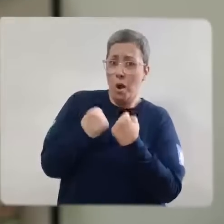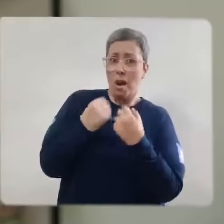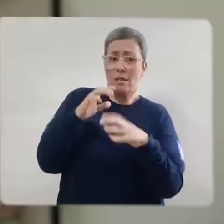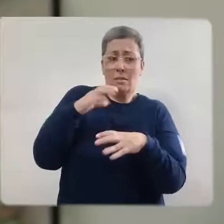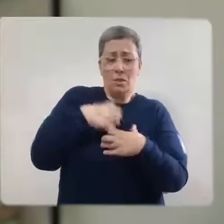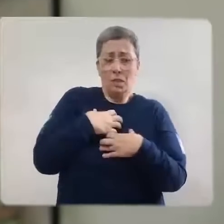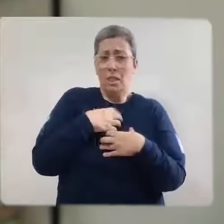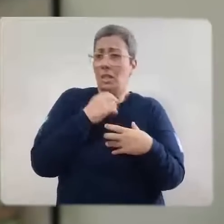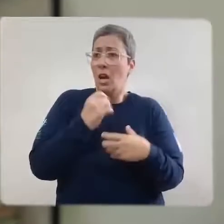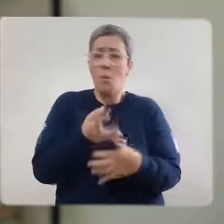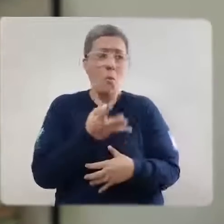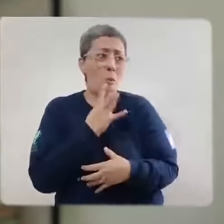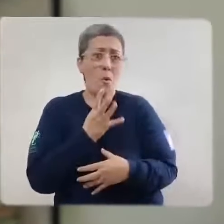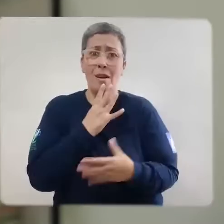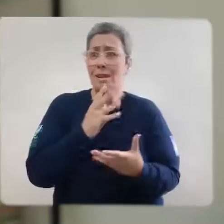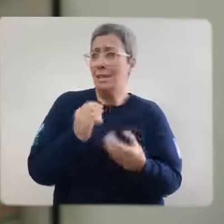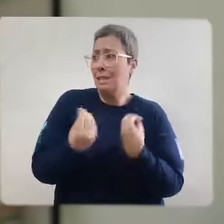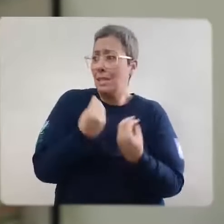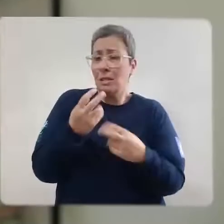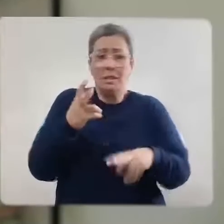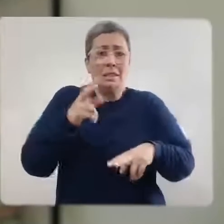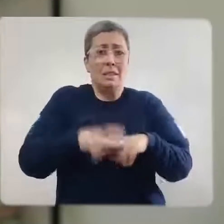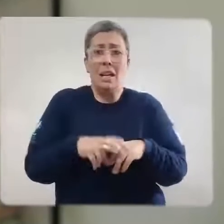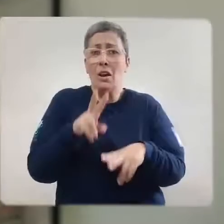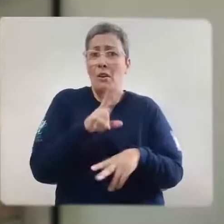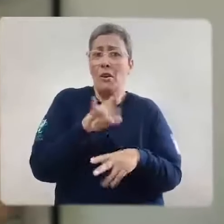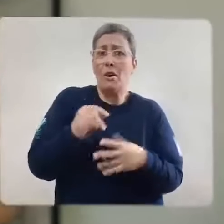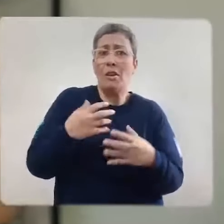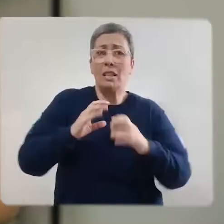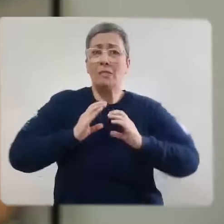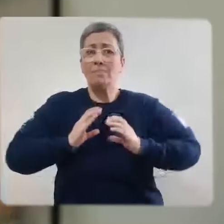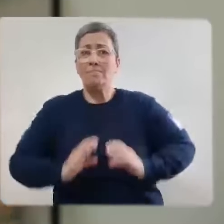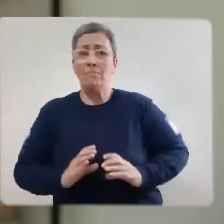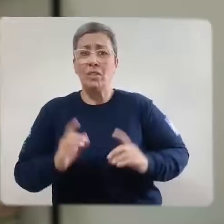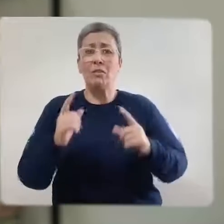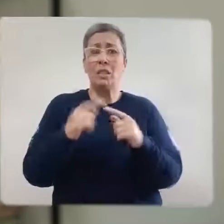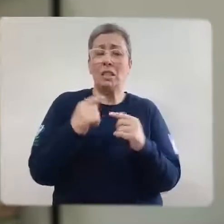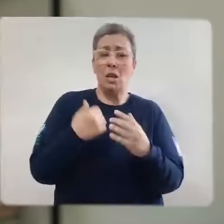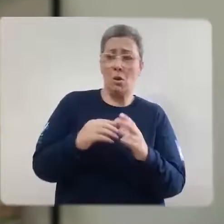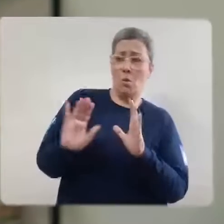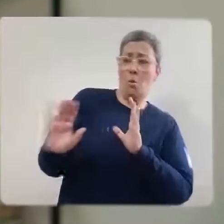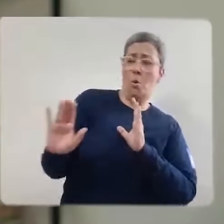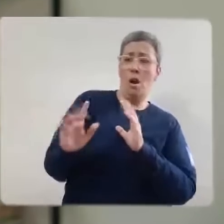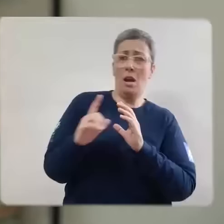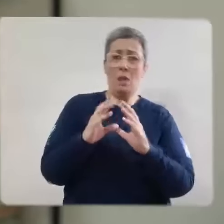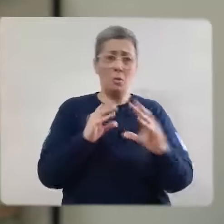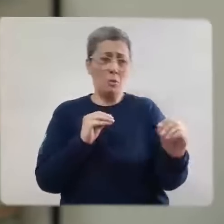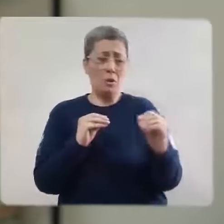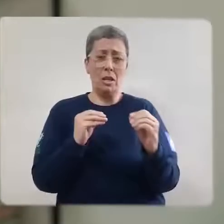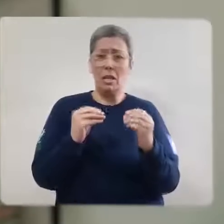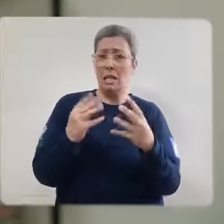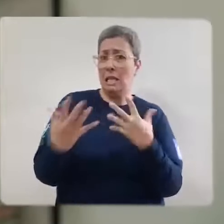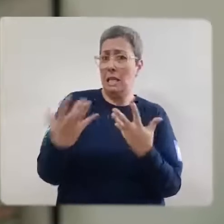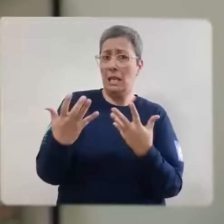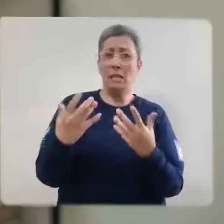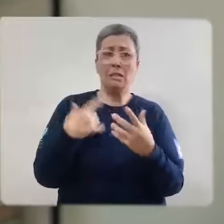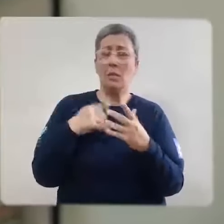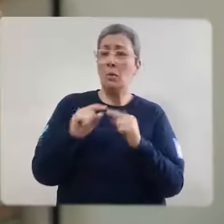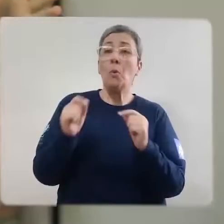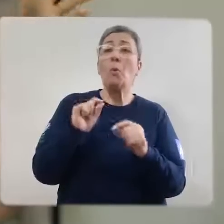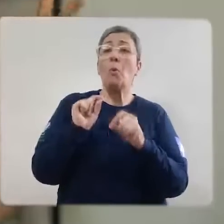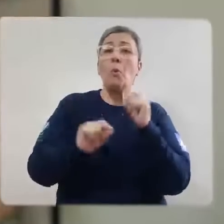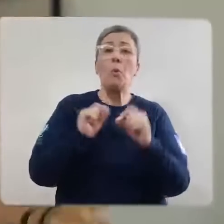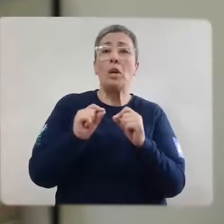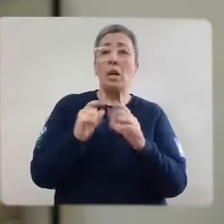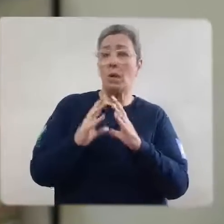ficar daquela maneira, ele não conhece a atividade, e aí ele vai ter comportamentos de esquiva e de fuga de demanda. Então, o que